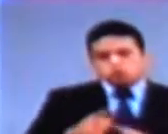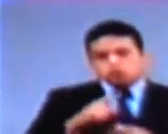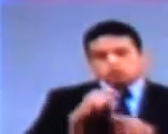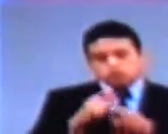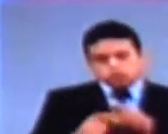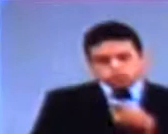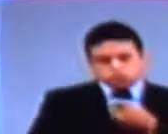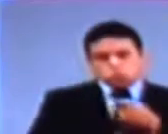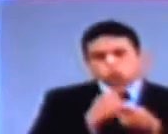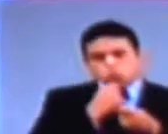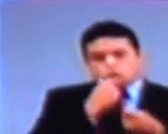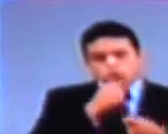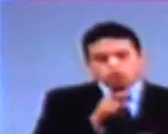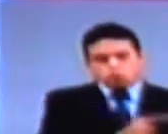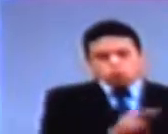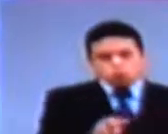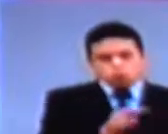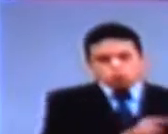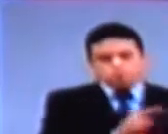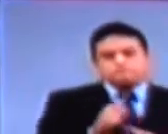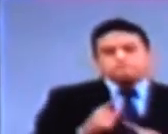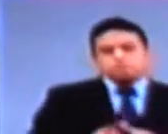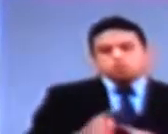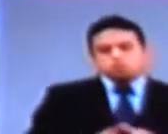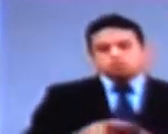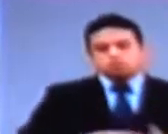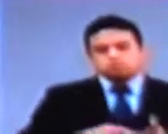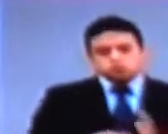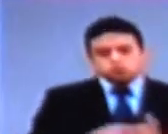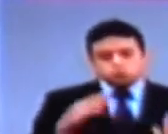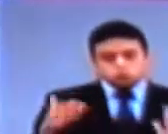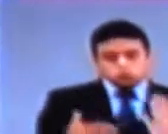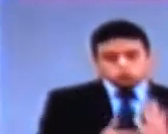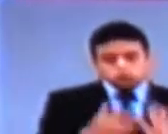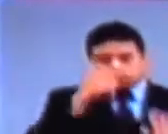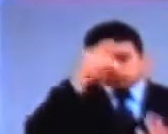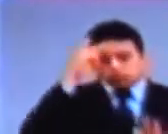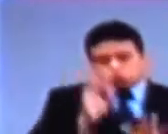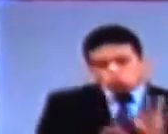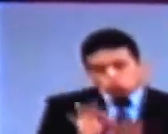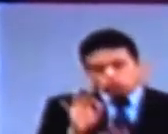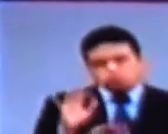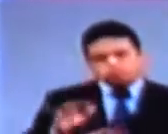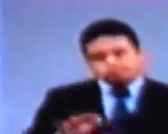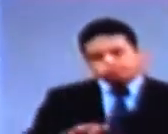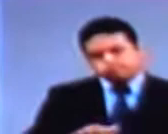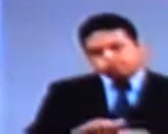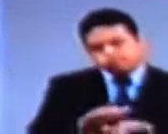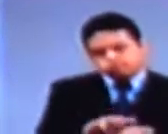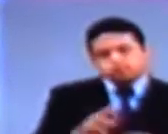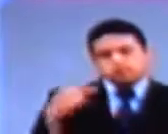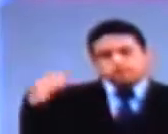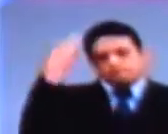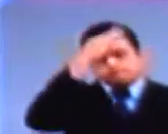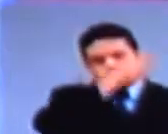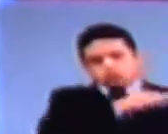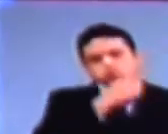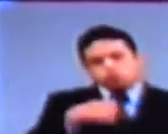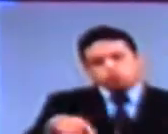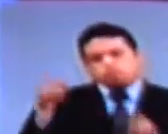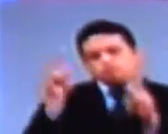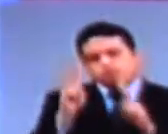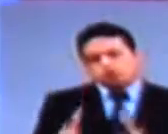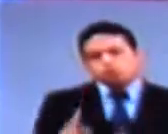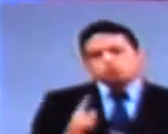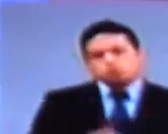daqueles dois trechos. Quer dizer que todo mundo que já planejou sua ida com a caminhada com Maria, vão